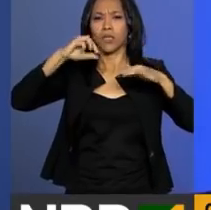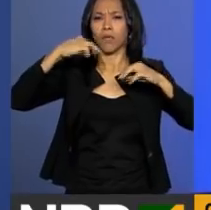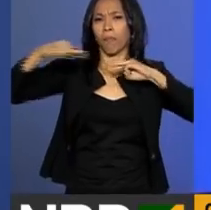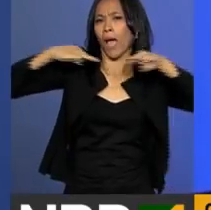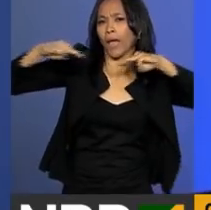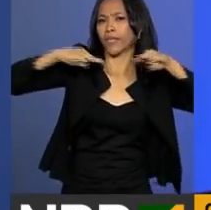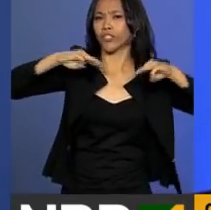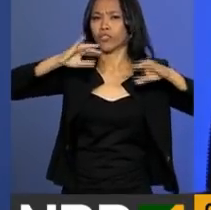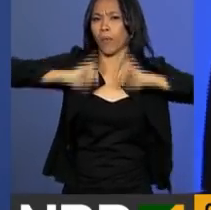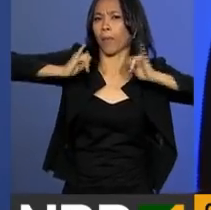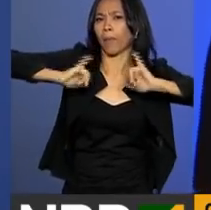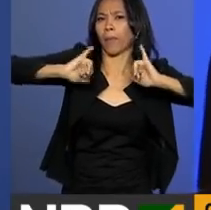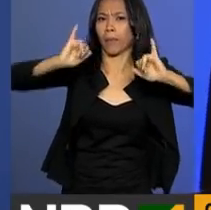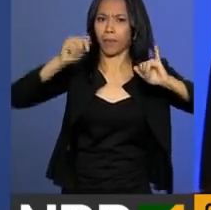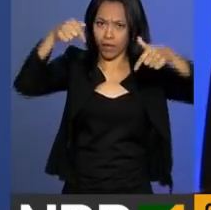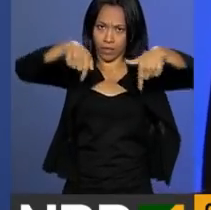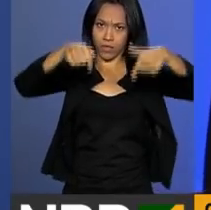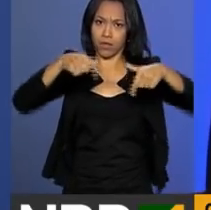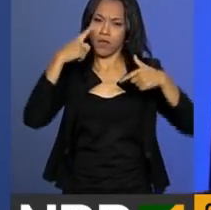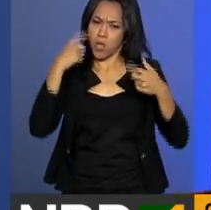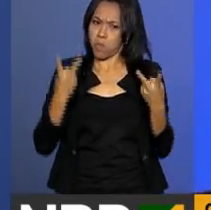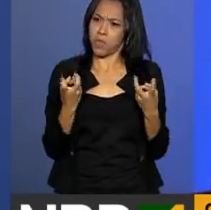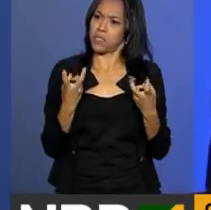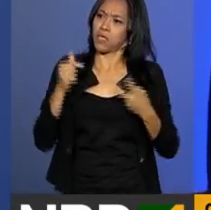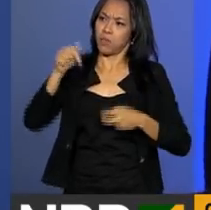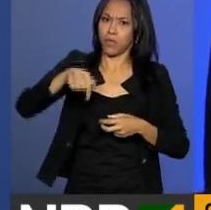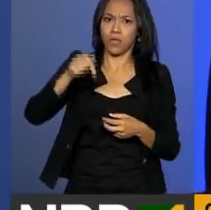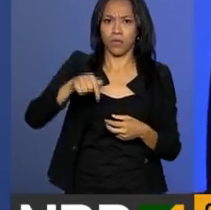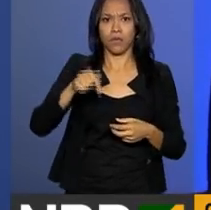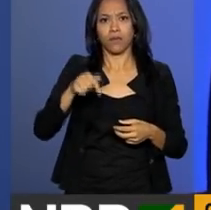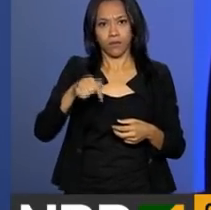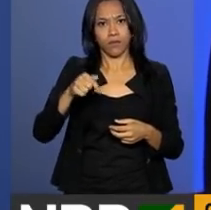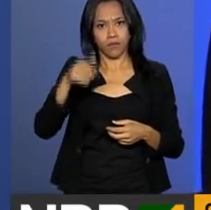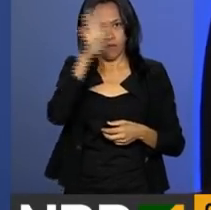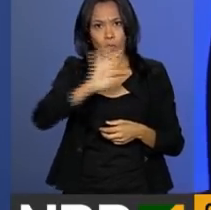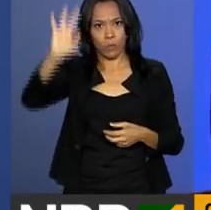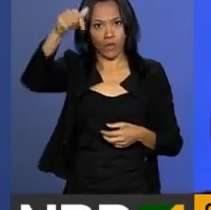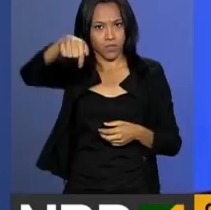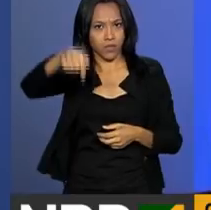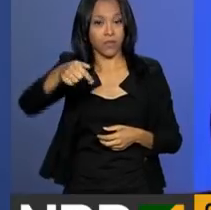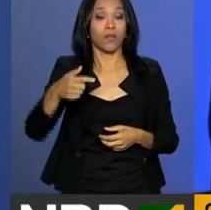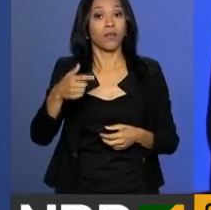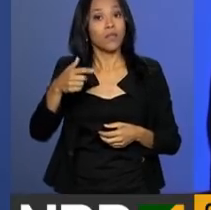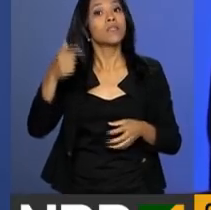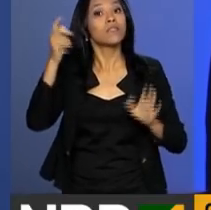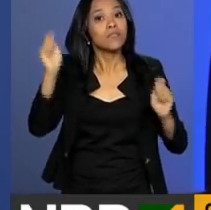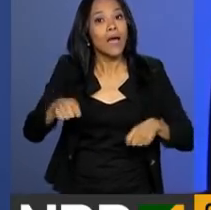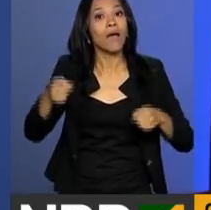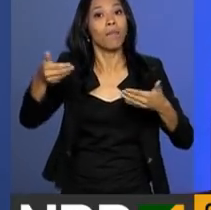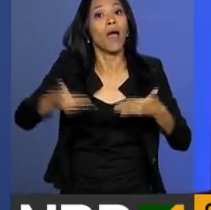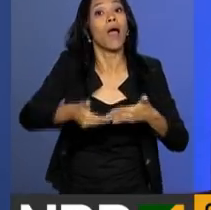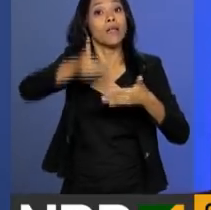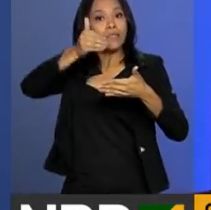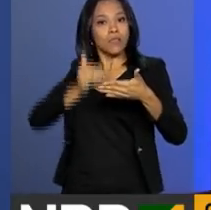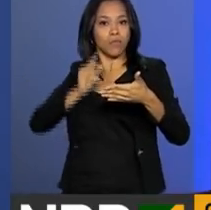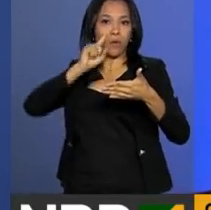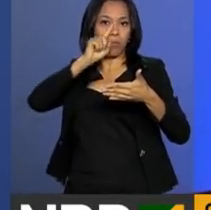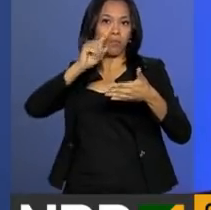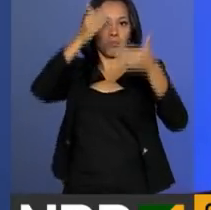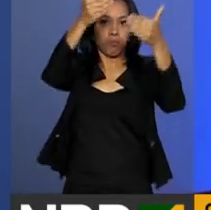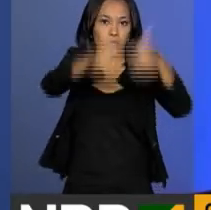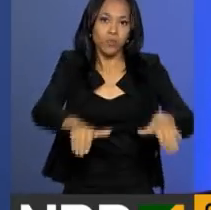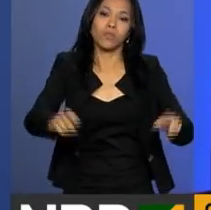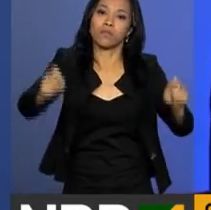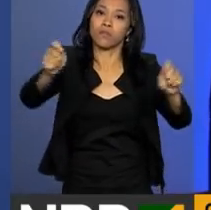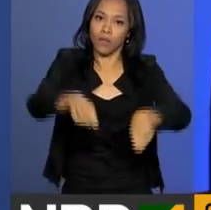mostram já pôde verificar como é possível e necessário antevê riscos não é e